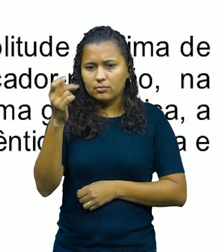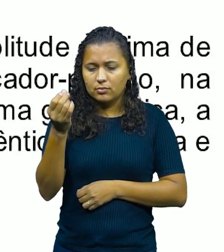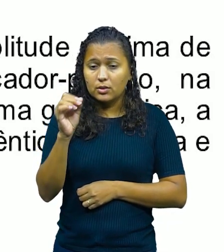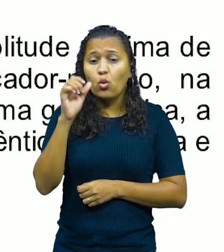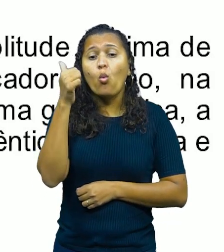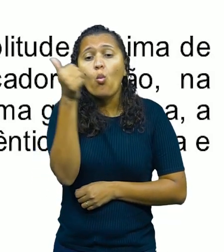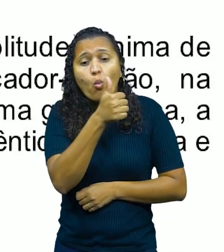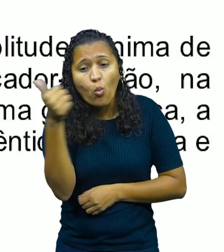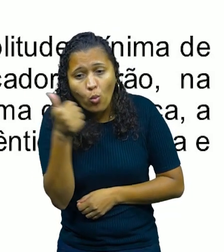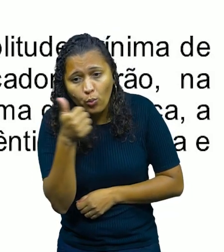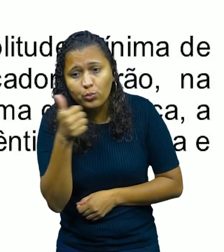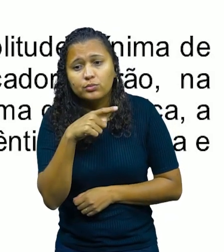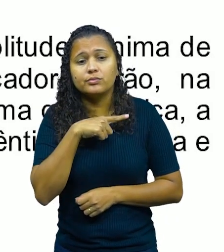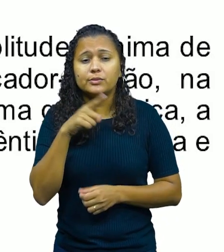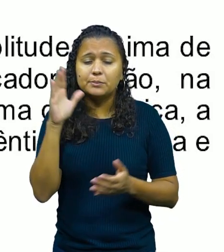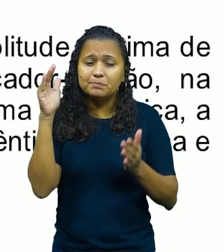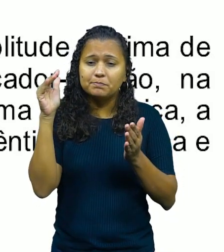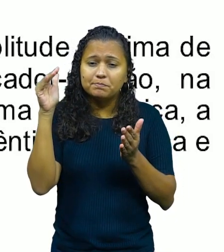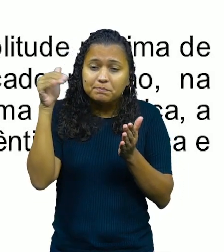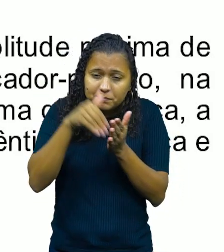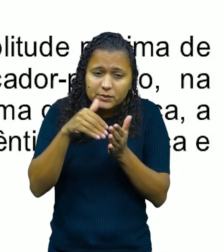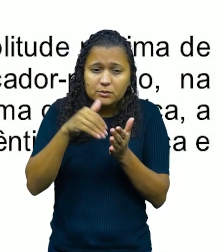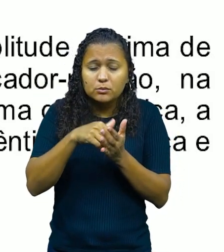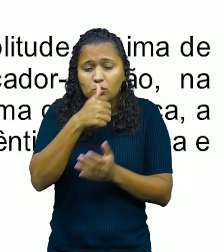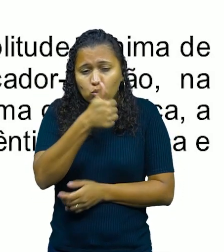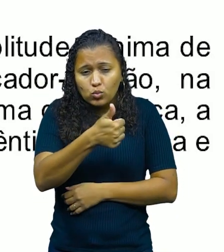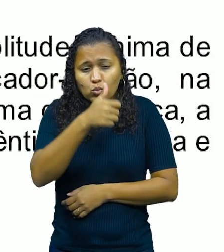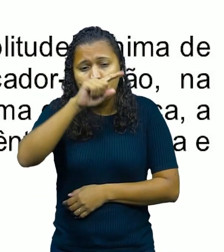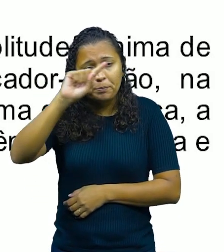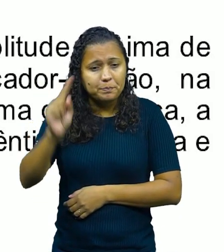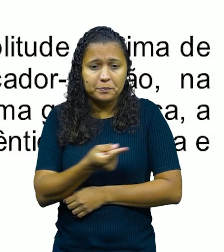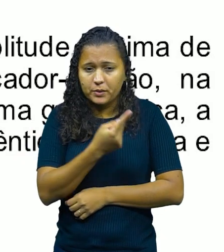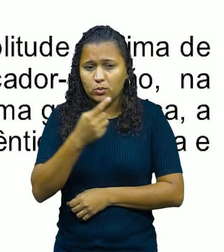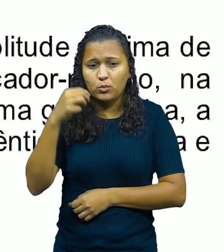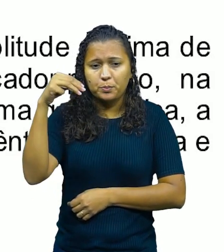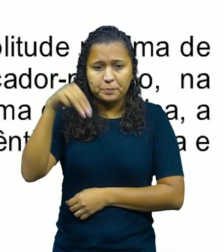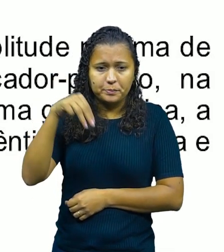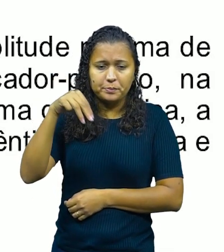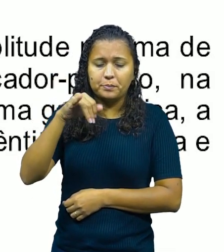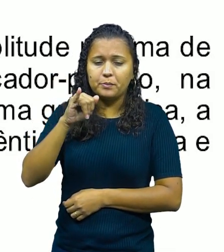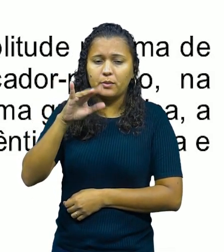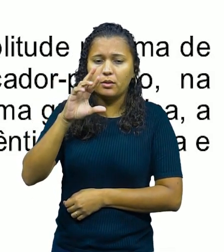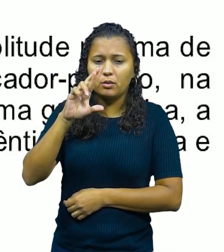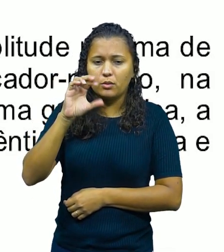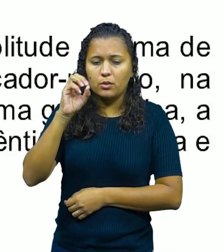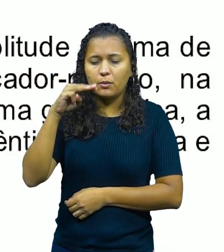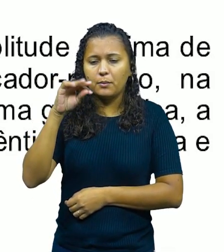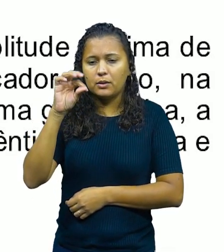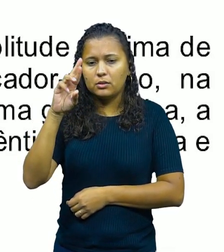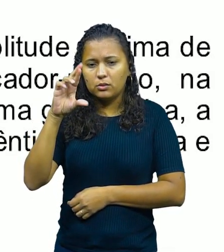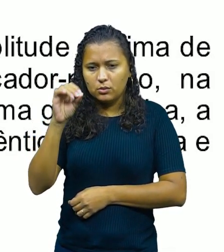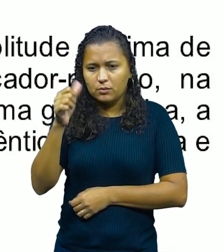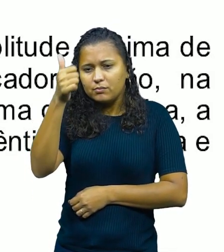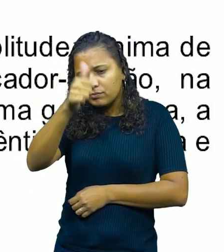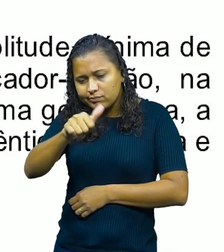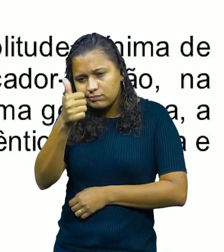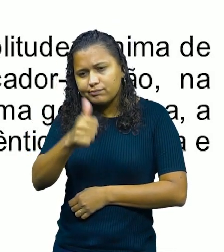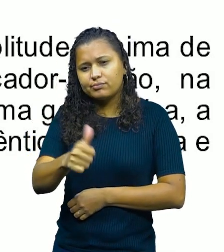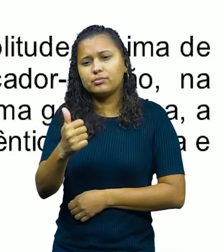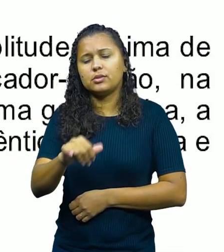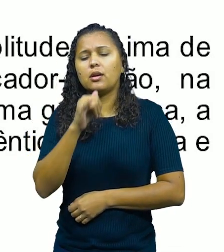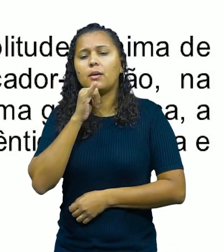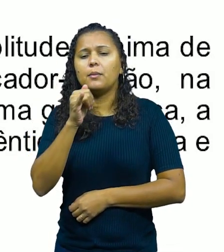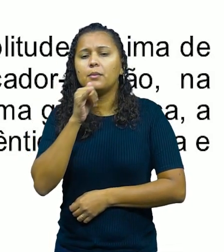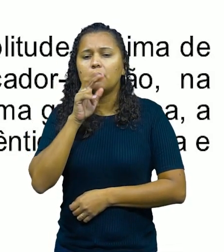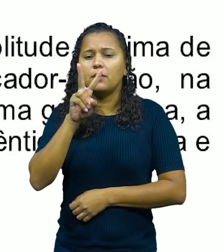de 1 micrômetro, com amplitude mínima de 1000 micrômetros, né, para aferição de